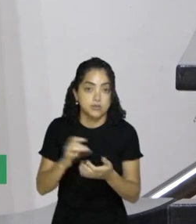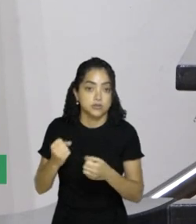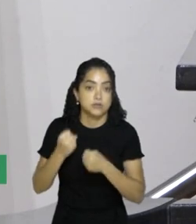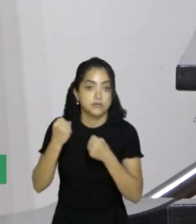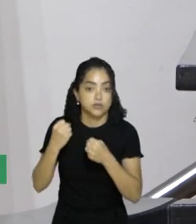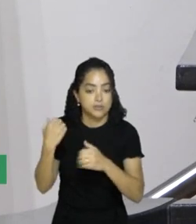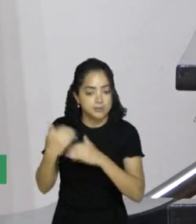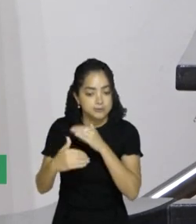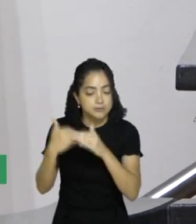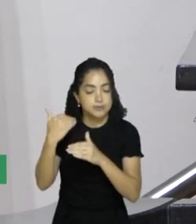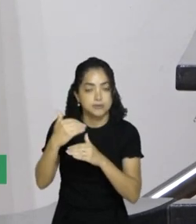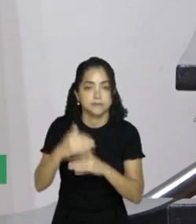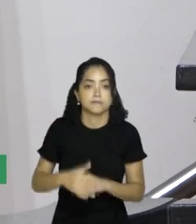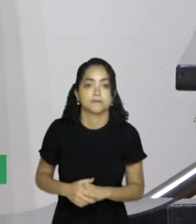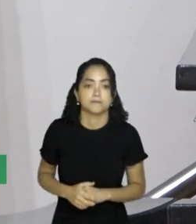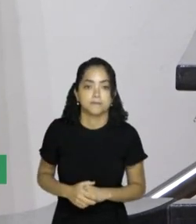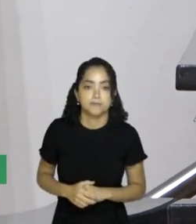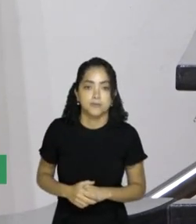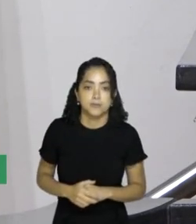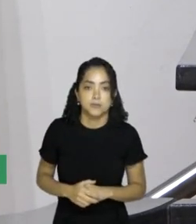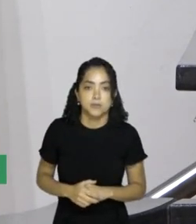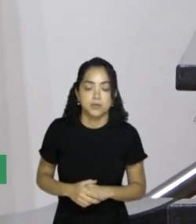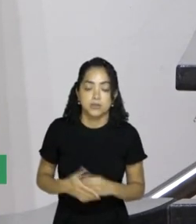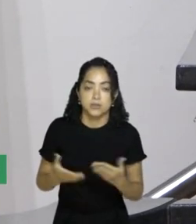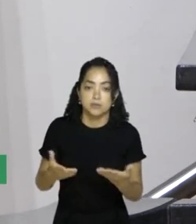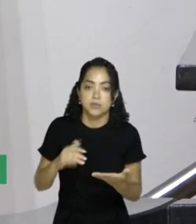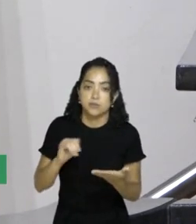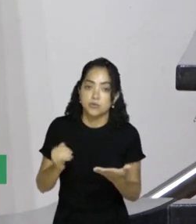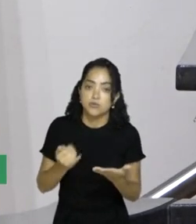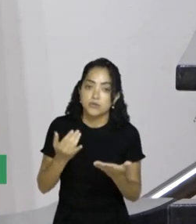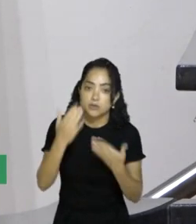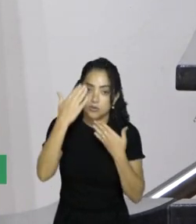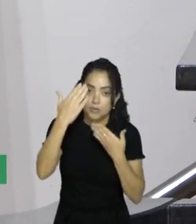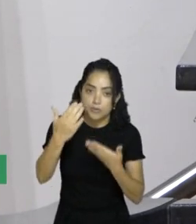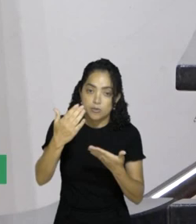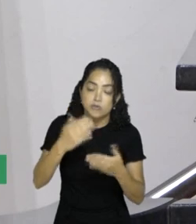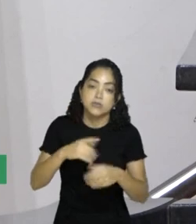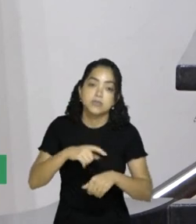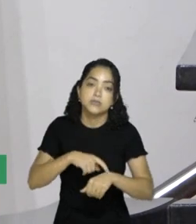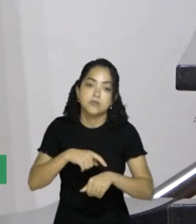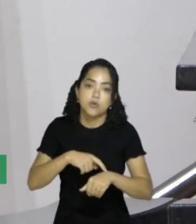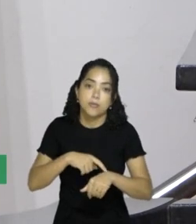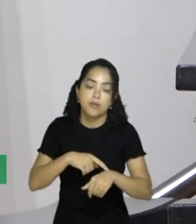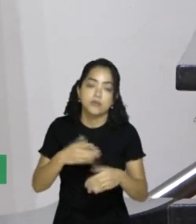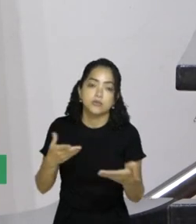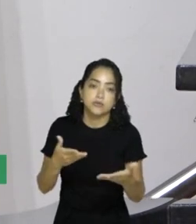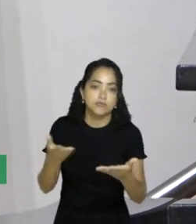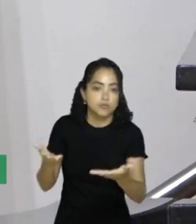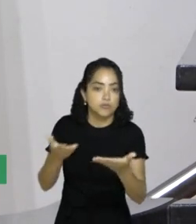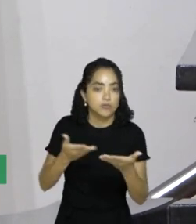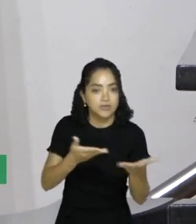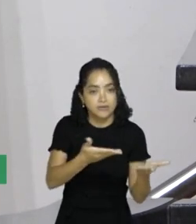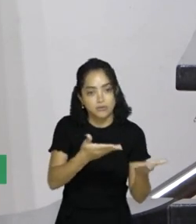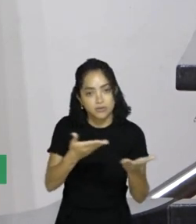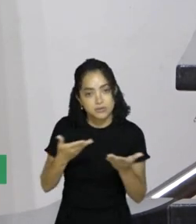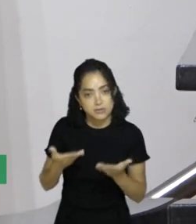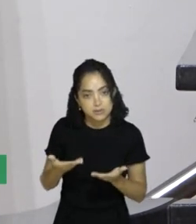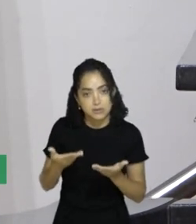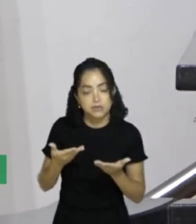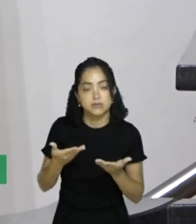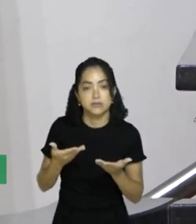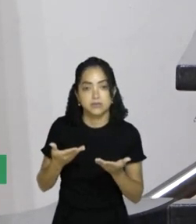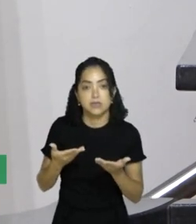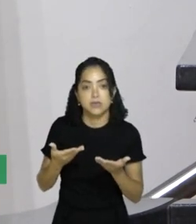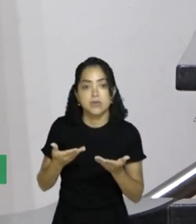mais aproveitando também Deputado Mauro agradeceu o momento de estar aqui de convidar os senhores para ser se